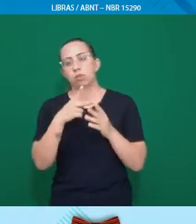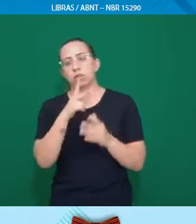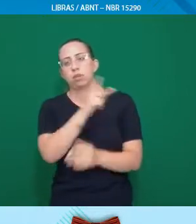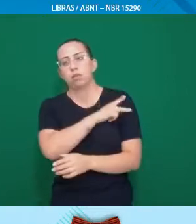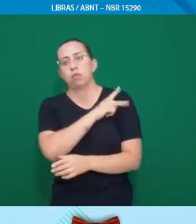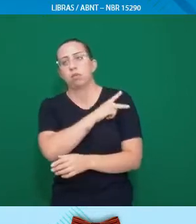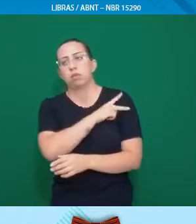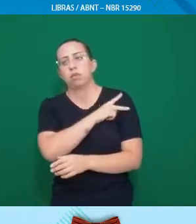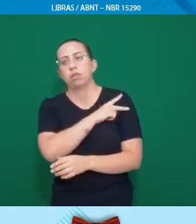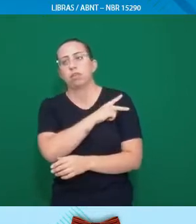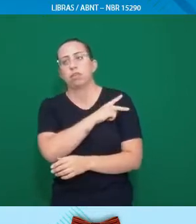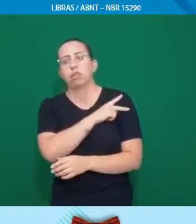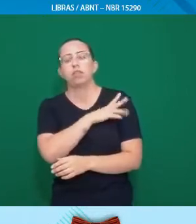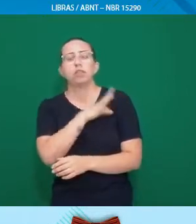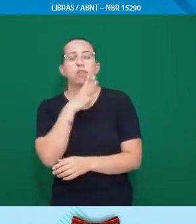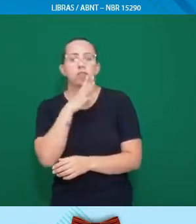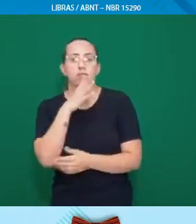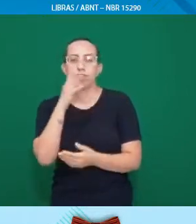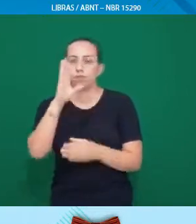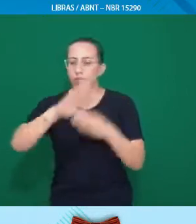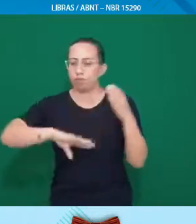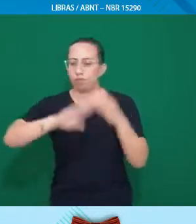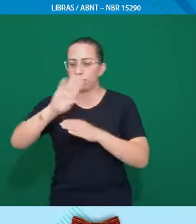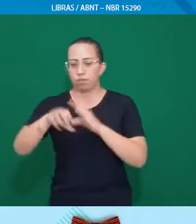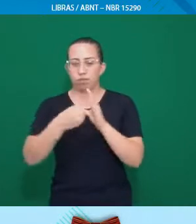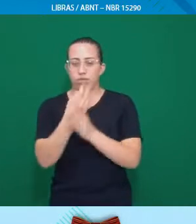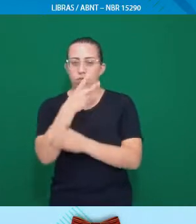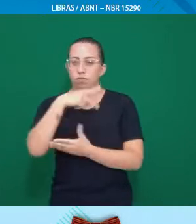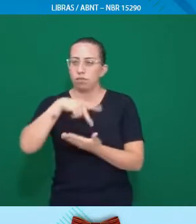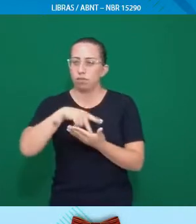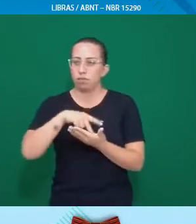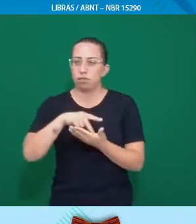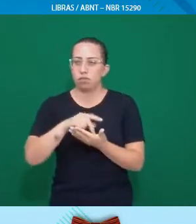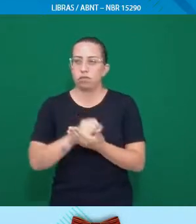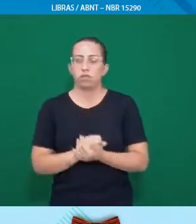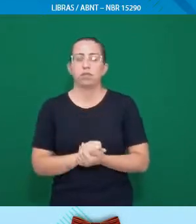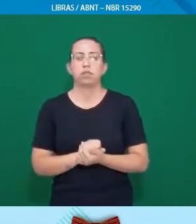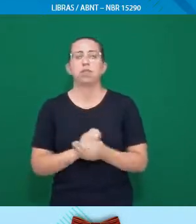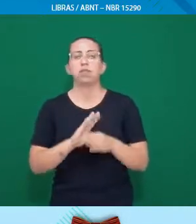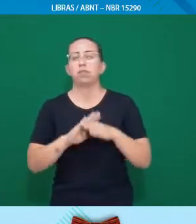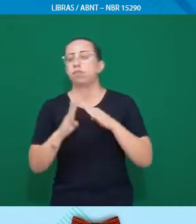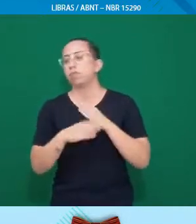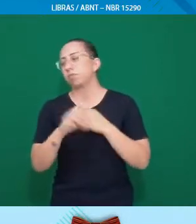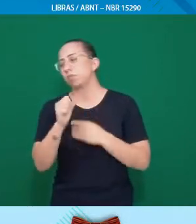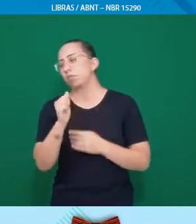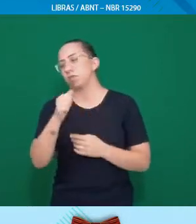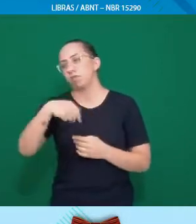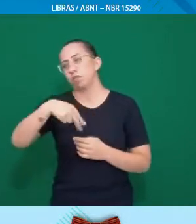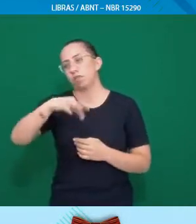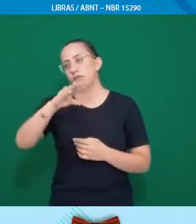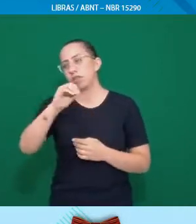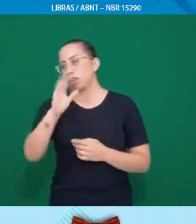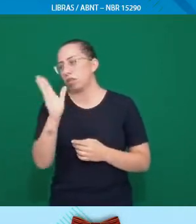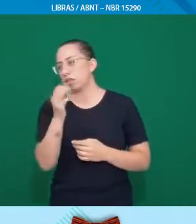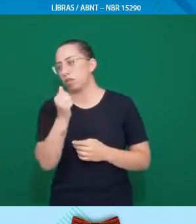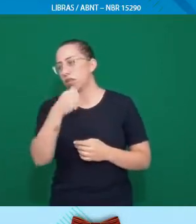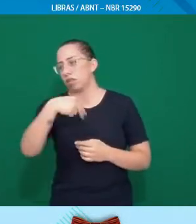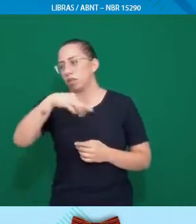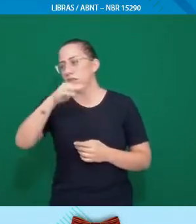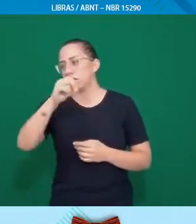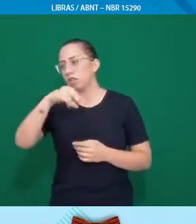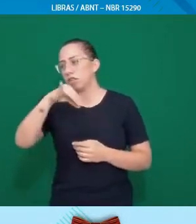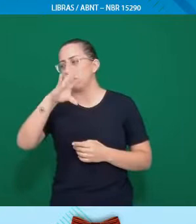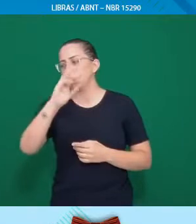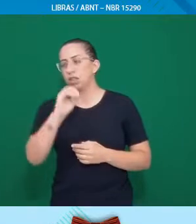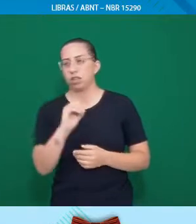Eu não conhecia Campos Novos o Santo Antônio segurava lá embora né